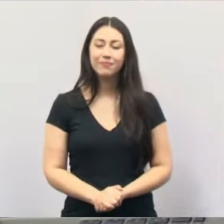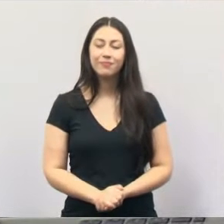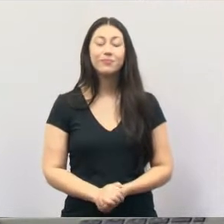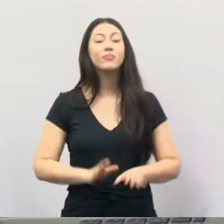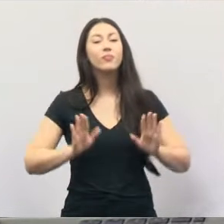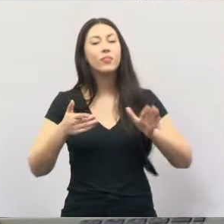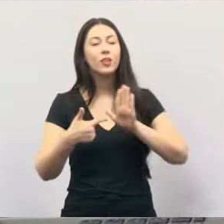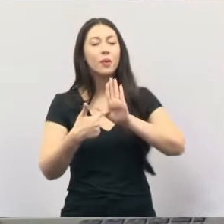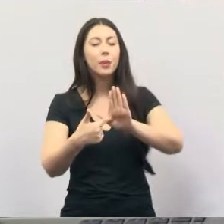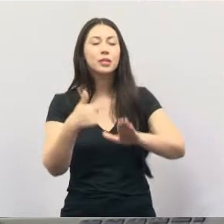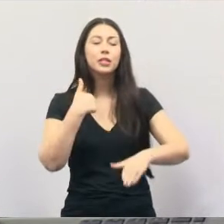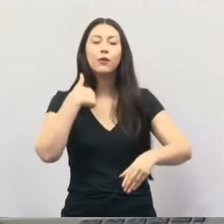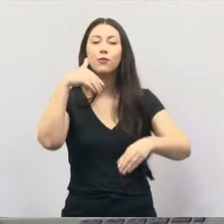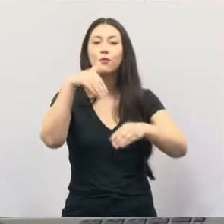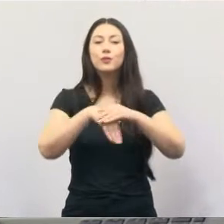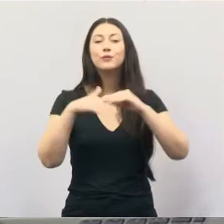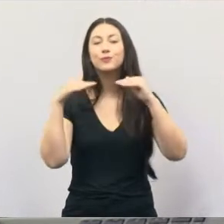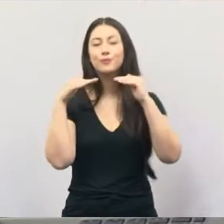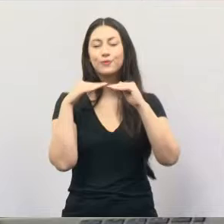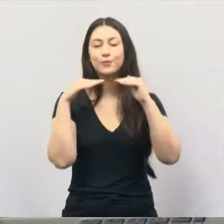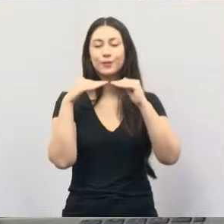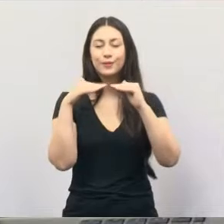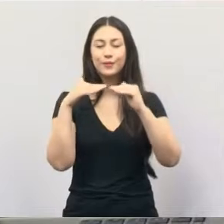adianto meu voto favorável aqui.